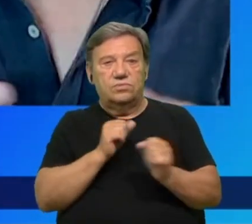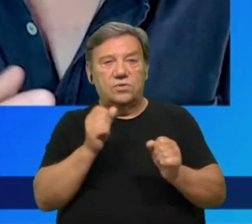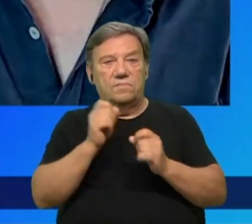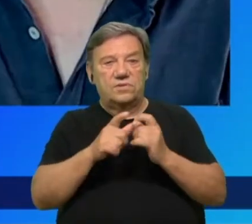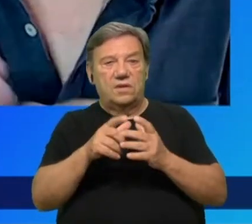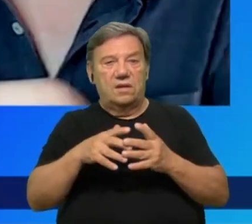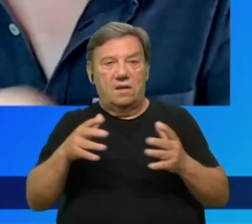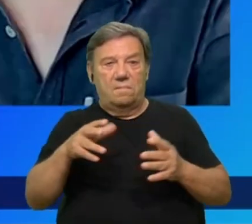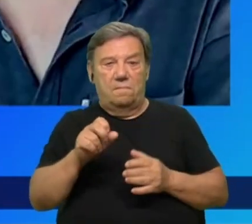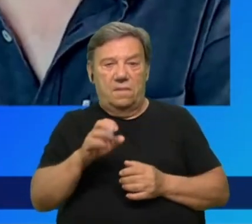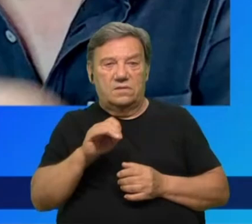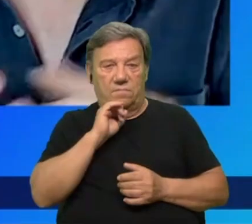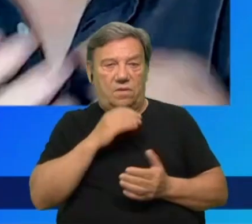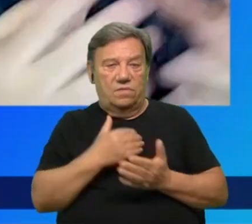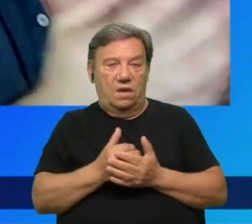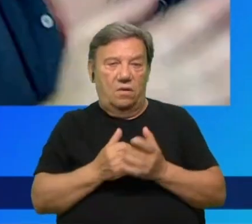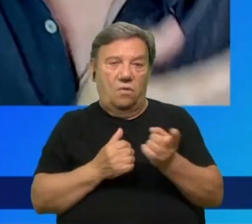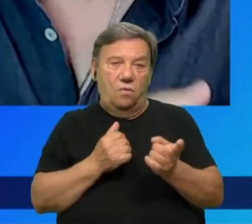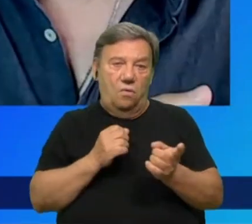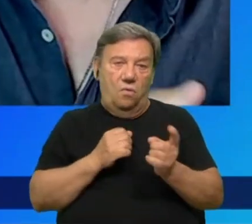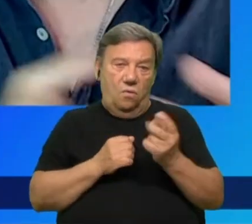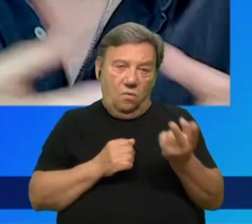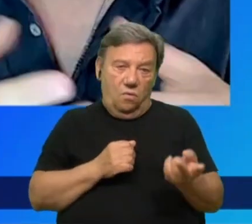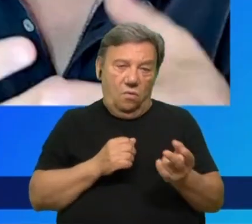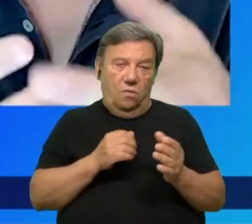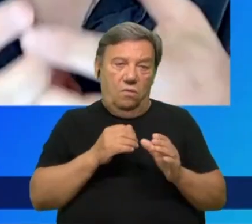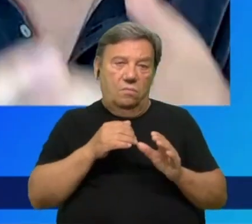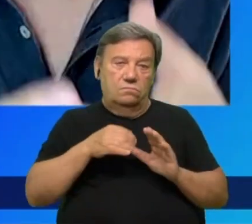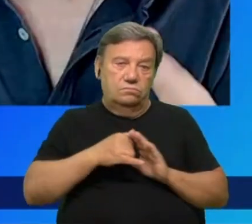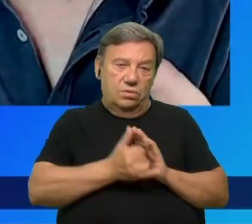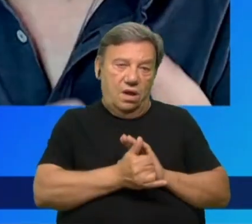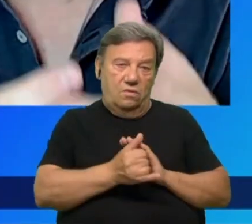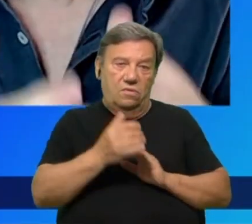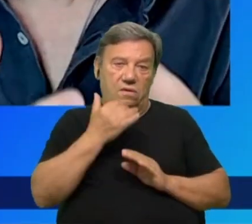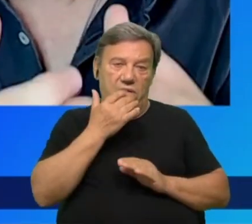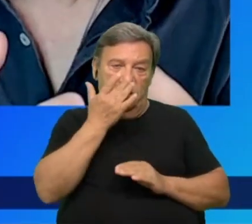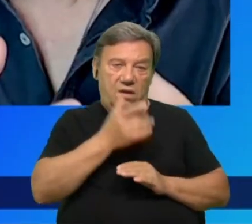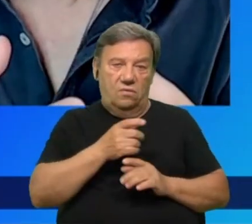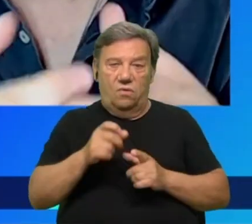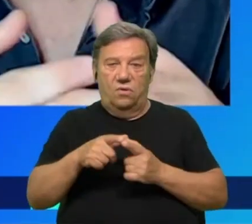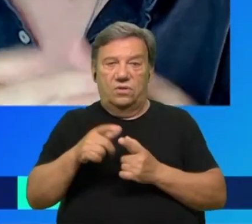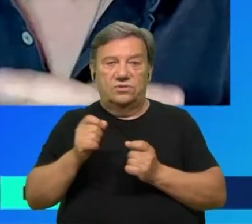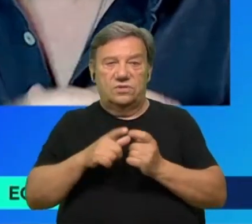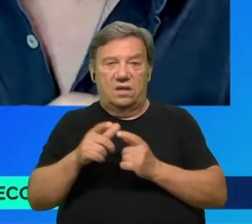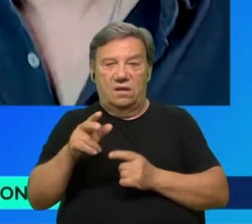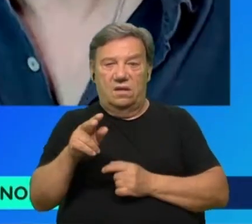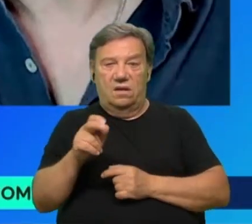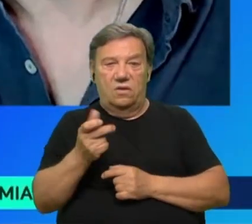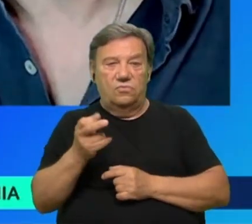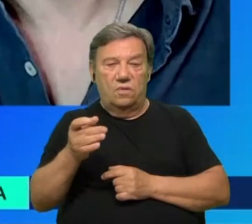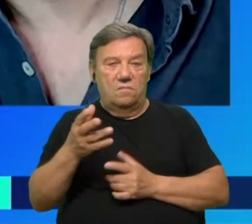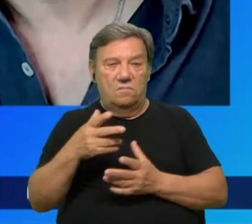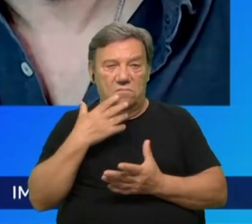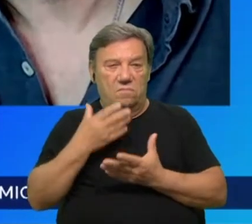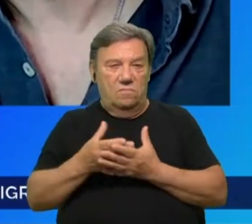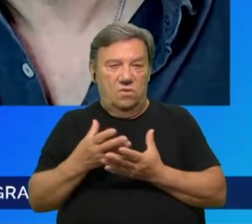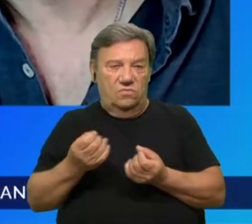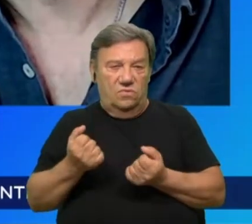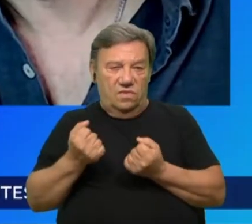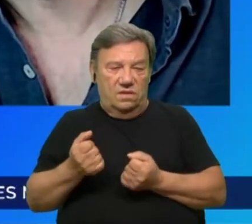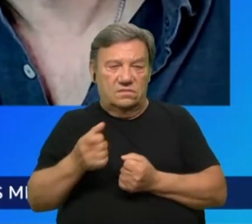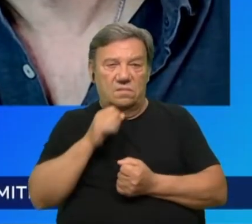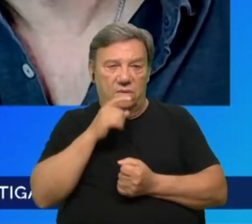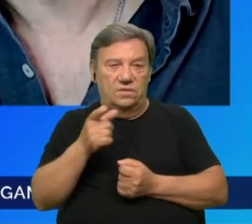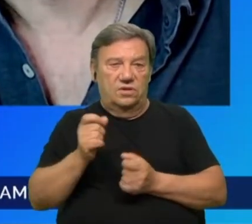de grande massa que pode dar origem ou a um buraco negro ou a uma estrela de neutrões, uma estrela muito densa, muito densa. E perguntam-se: será que